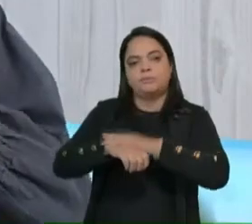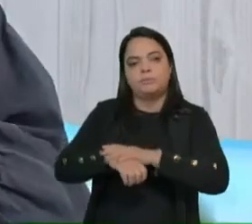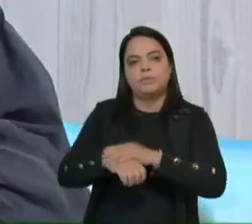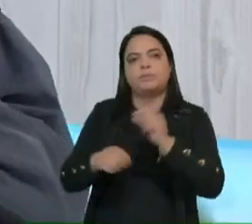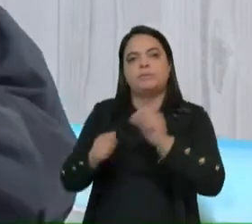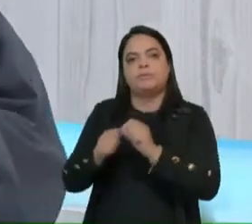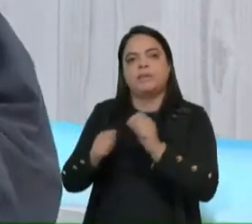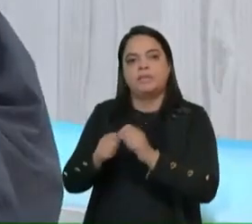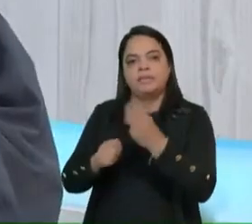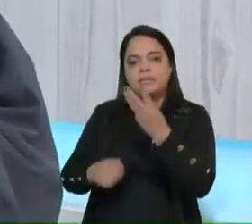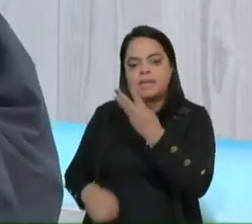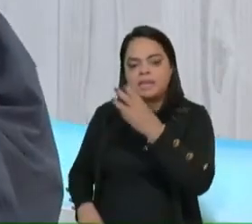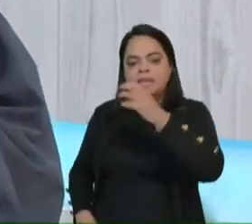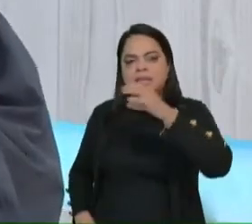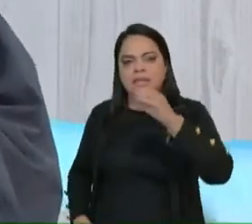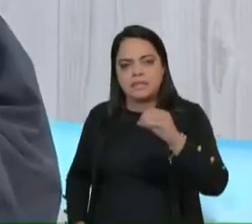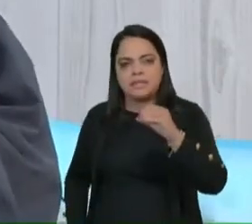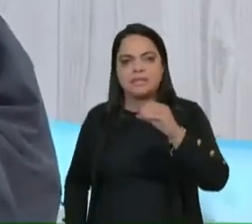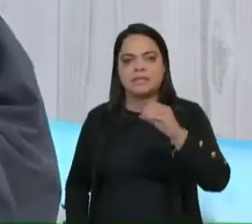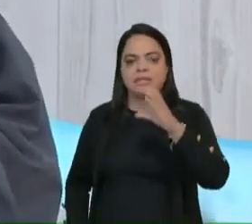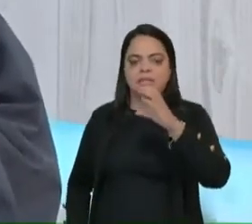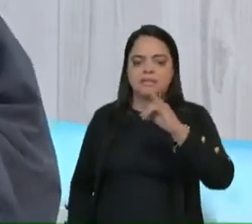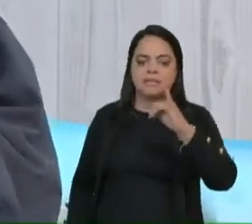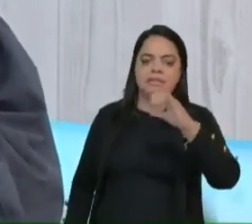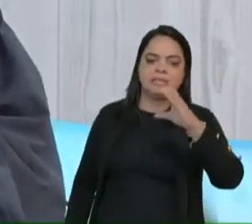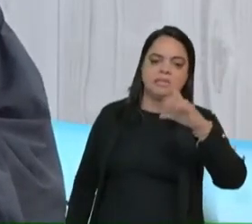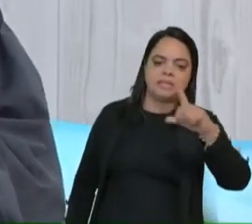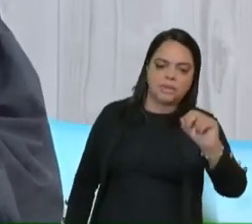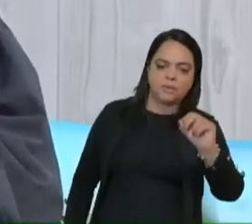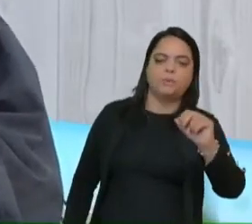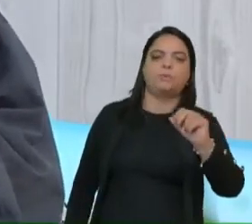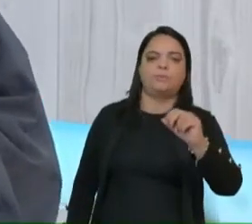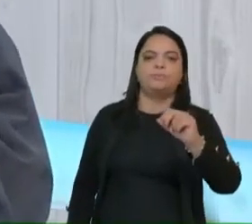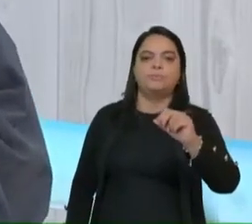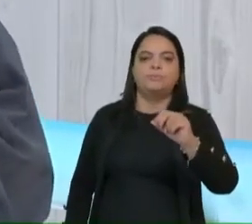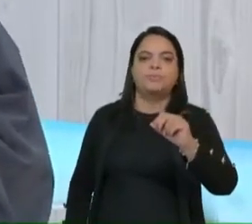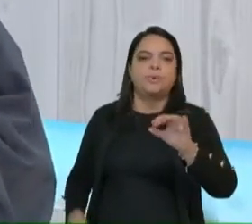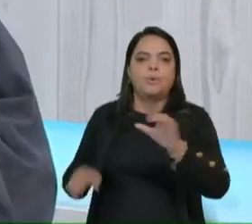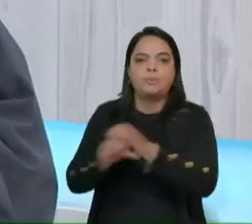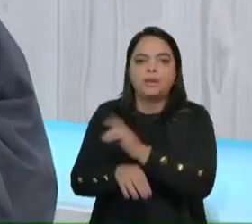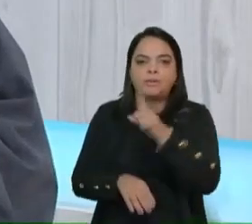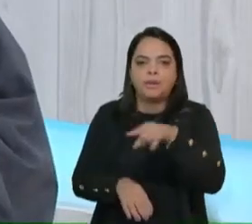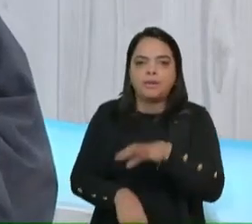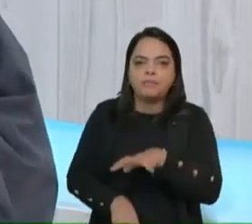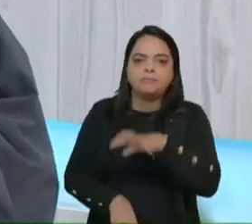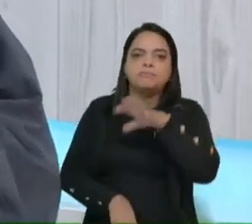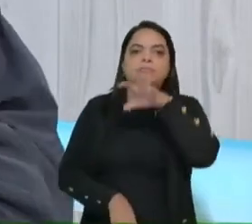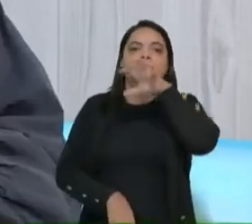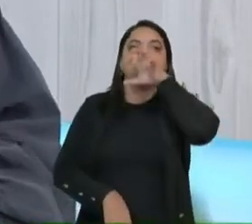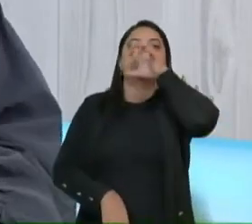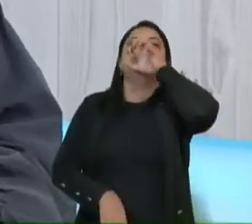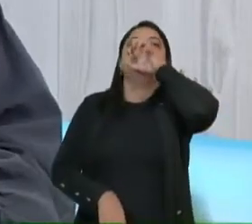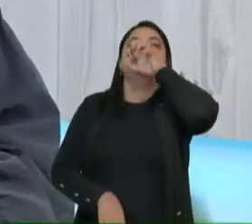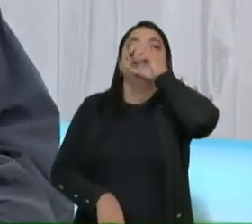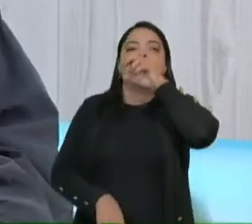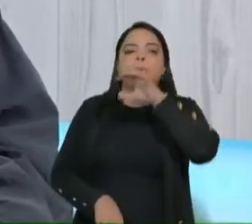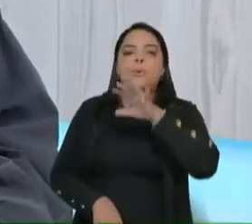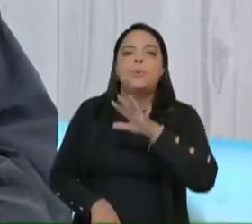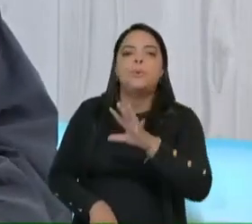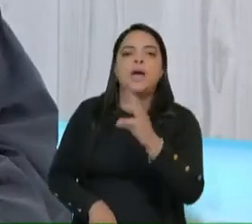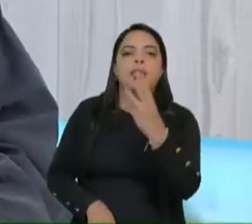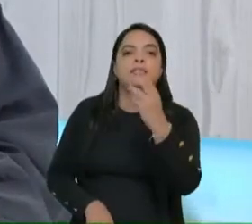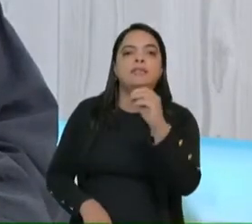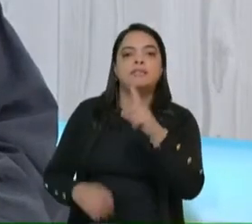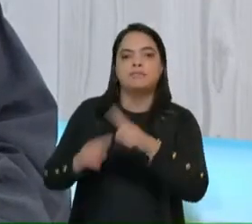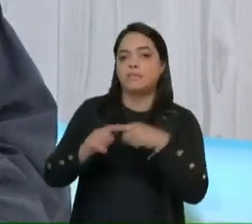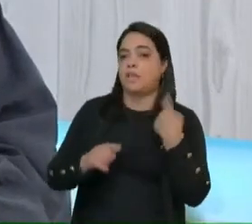30 ciclos completos cada ciclo é uma inspiração e uma expiração e É incrível o resultado que a gente tá